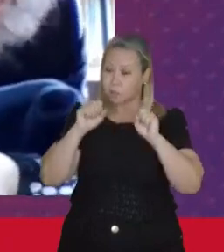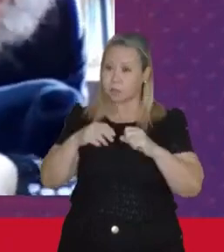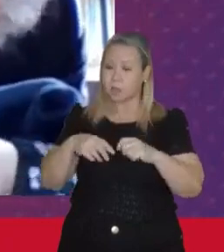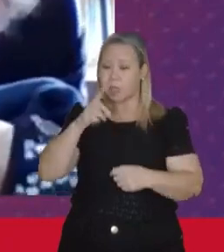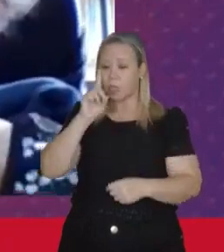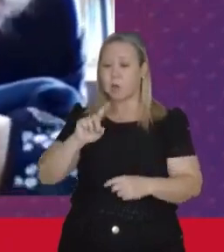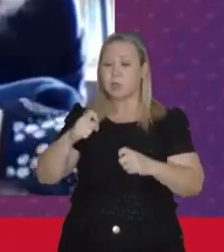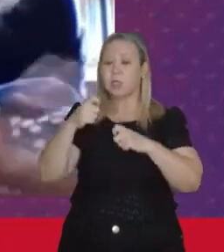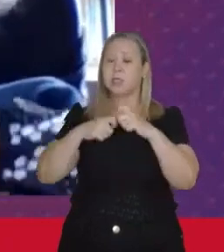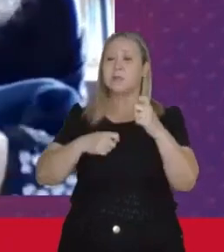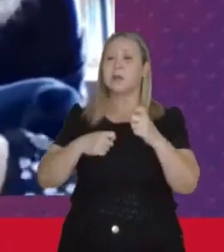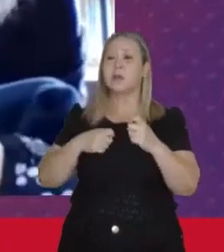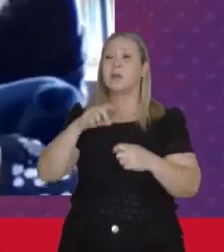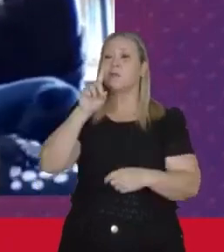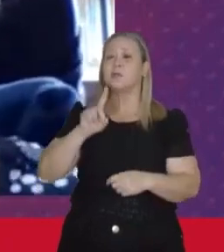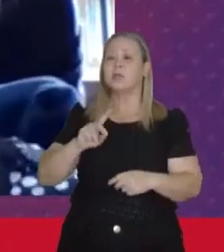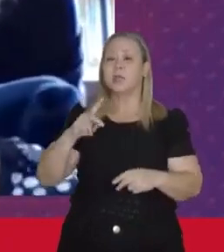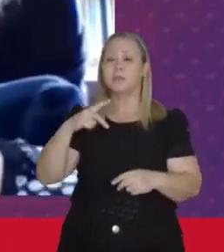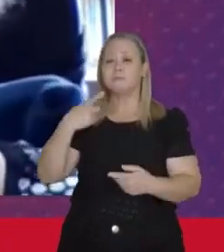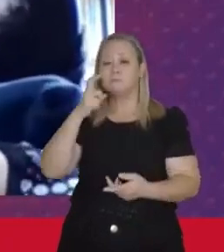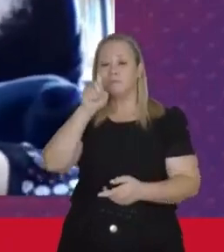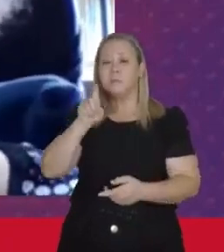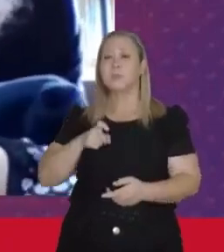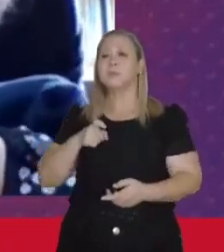Direitos sexuais é o direito de ser